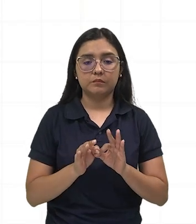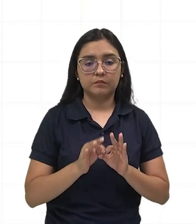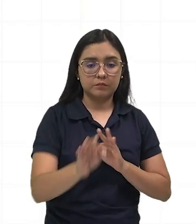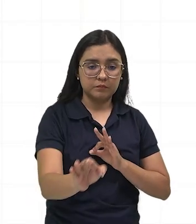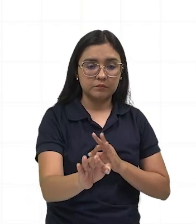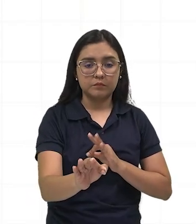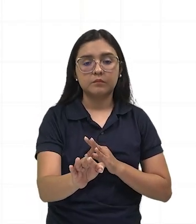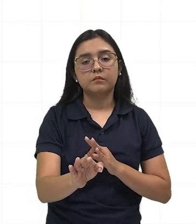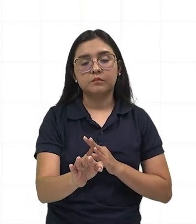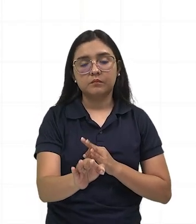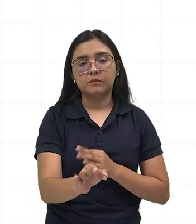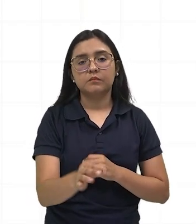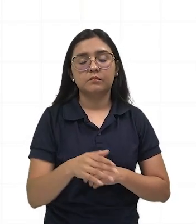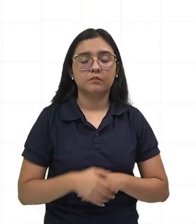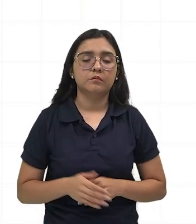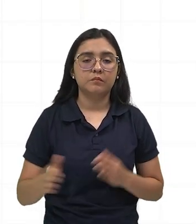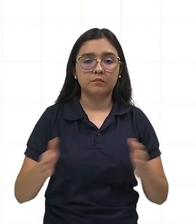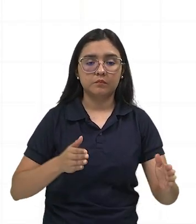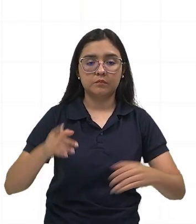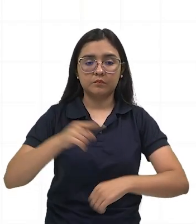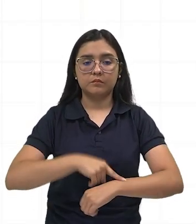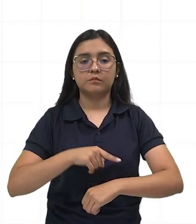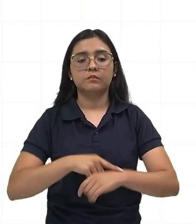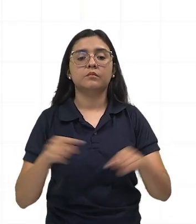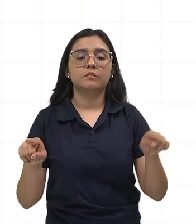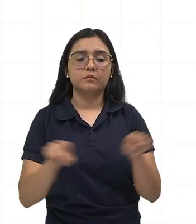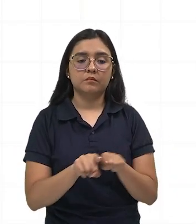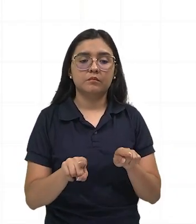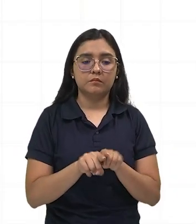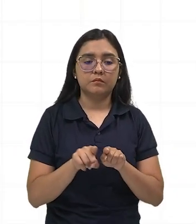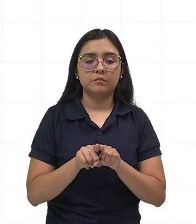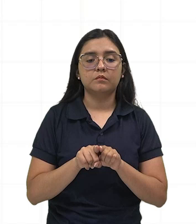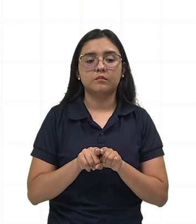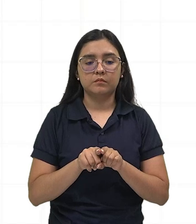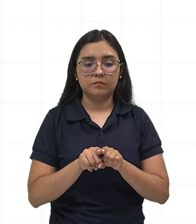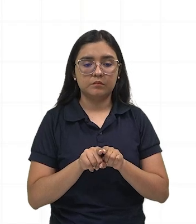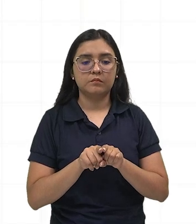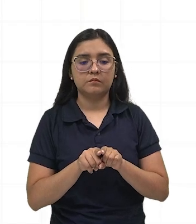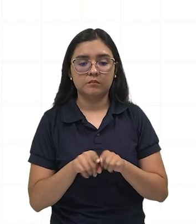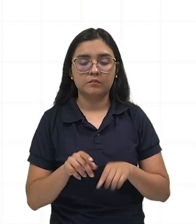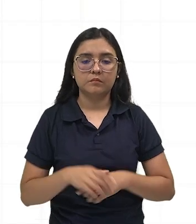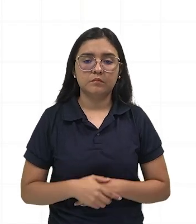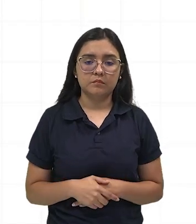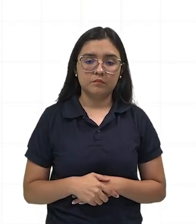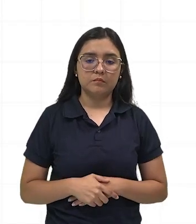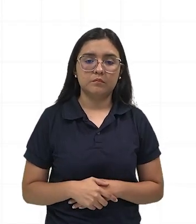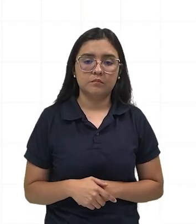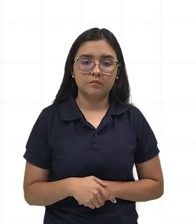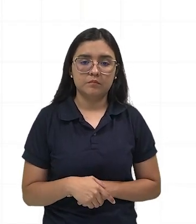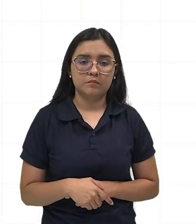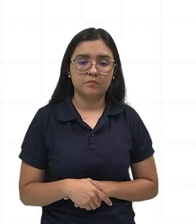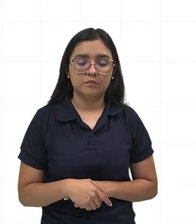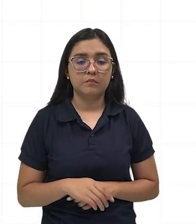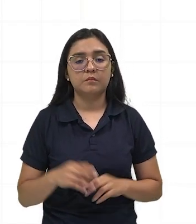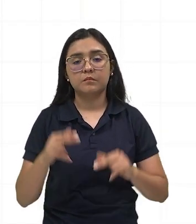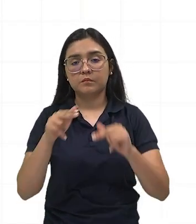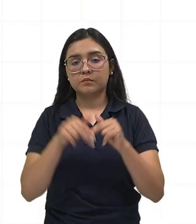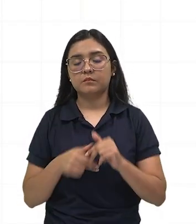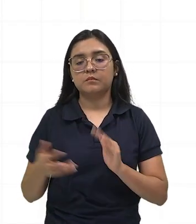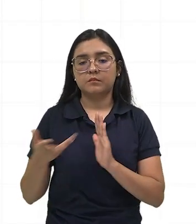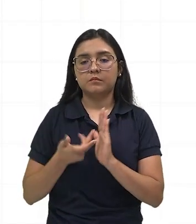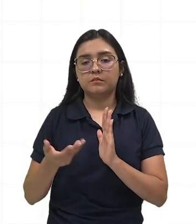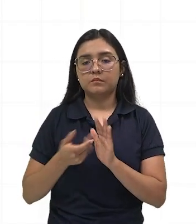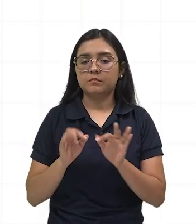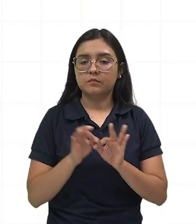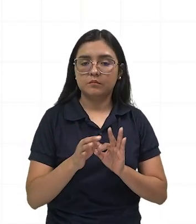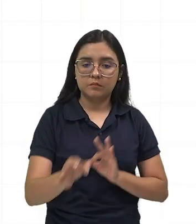percorrida por ele em um determinado período de tempo também vai reduzir, né? Por isso é que velocidade e